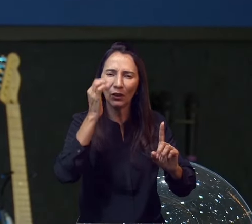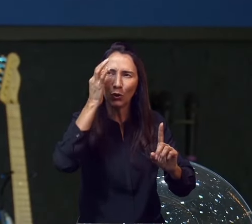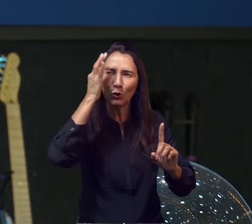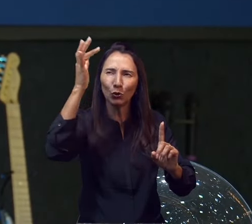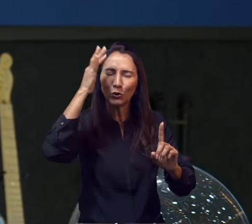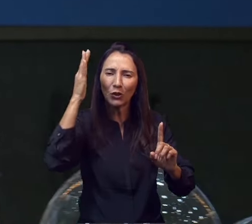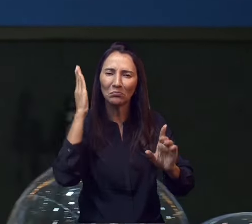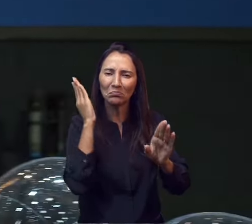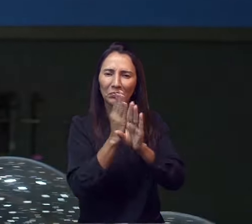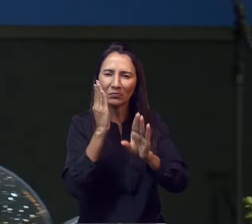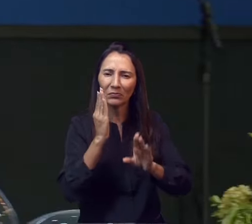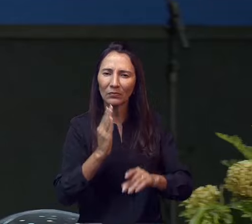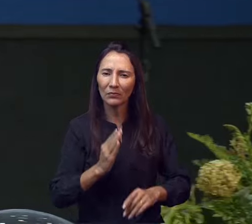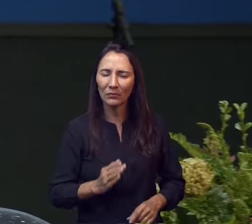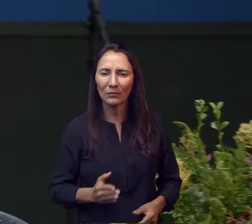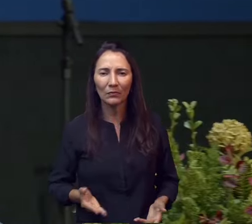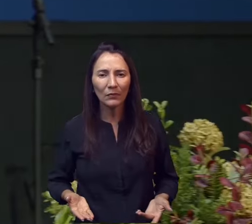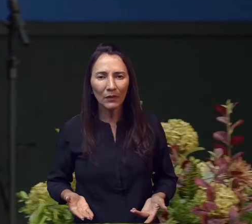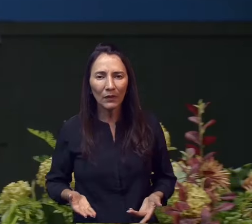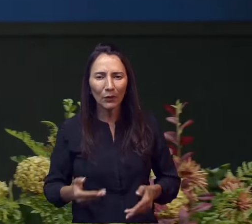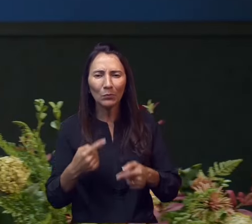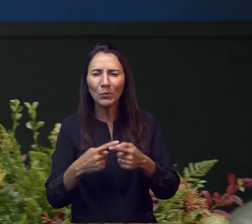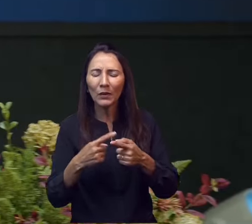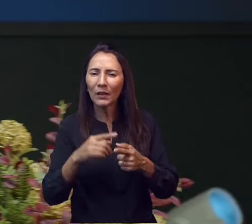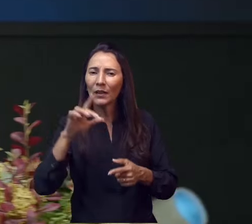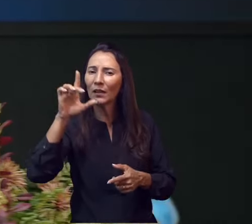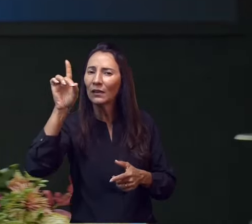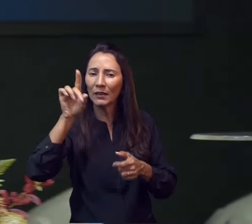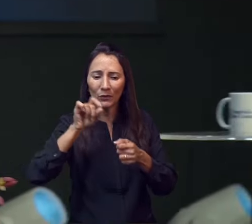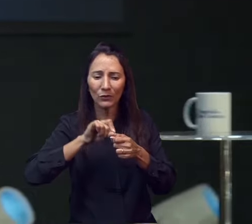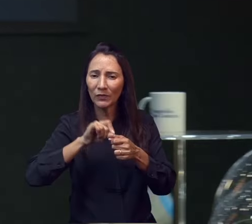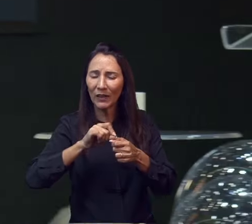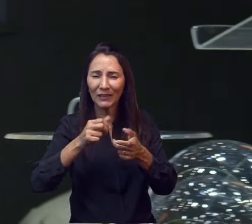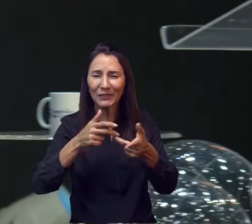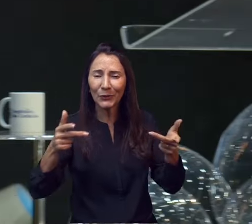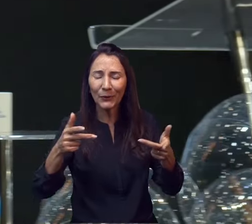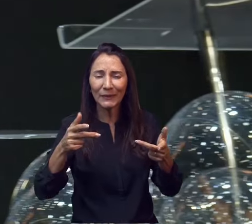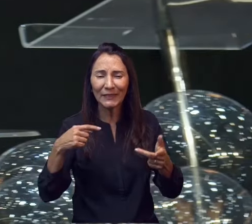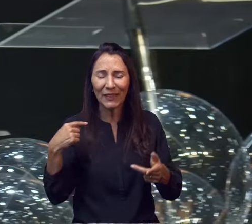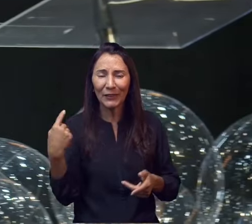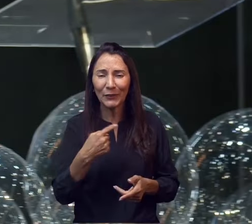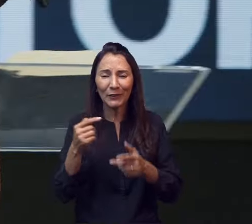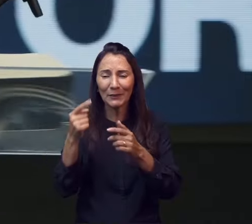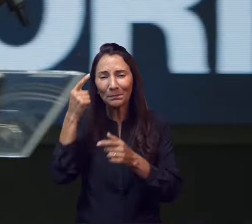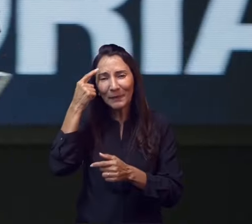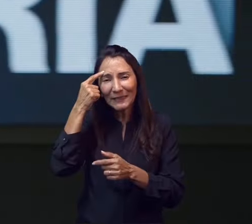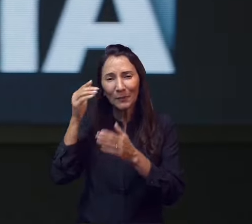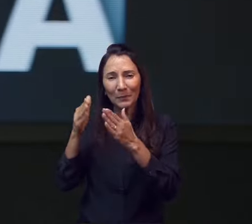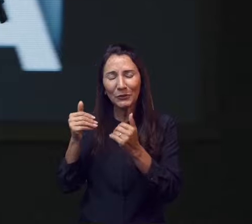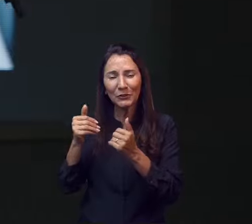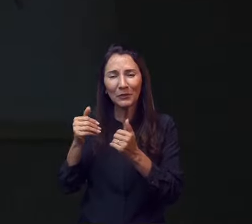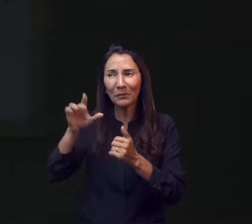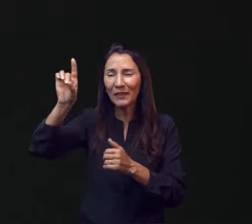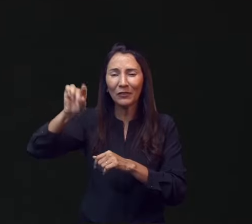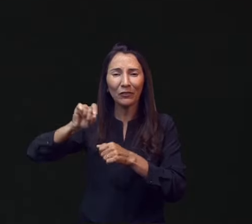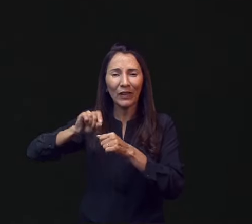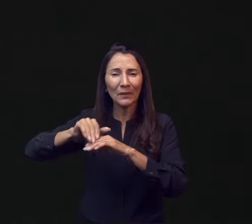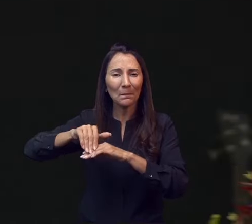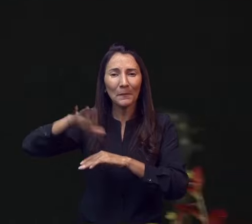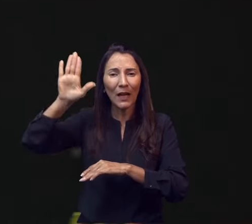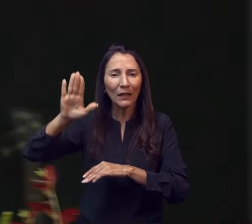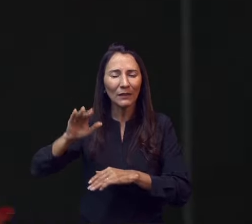santidade porque Deus faz além do que pedimos ou pensamos resposta a nossa